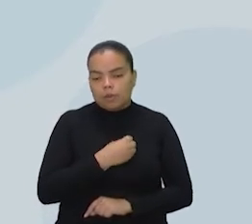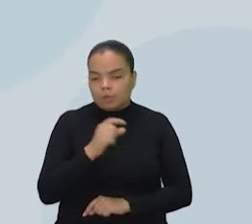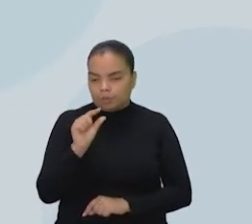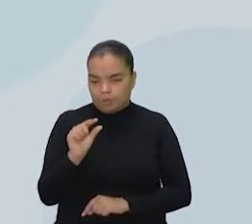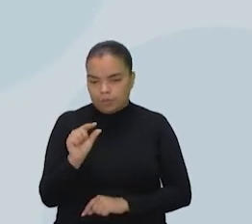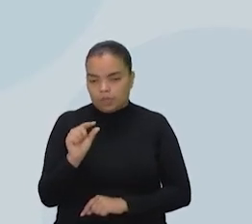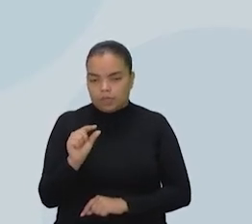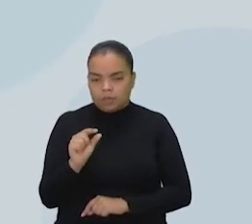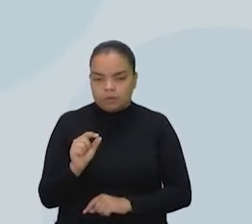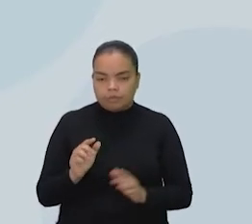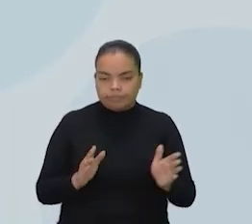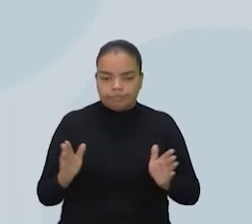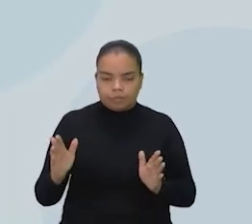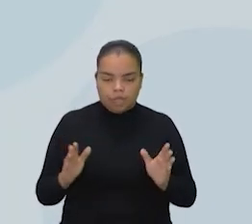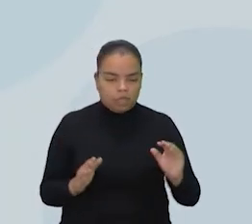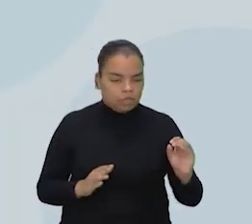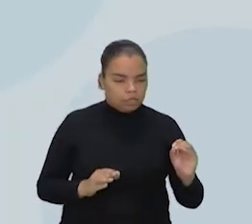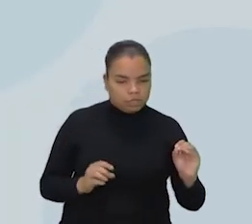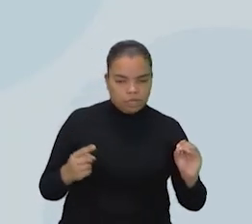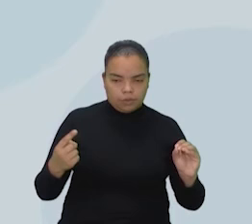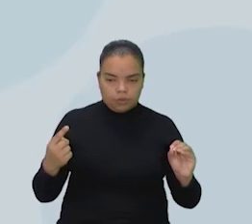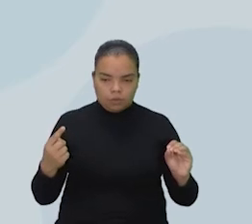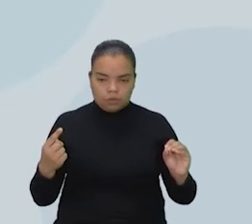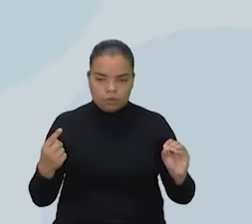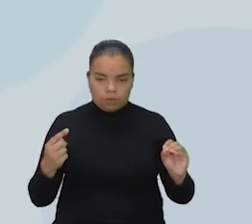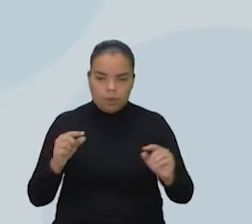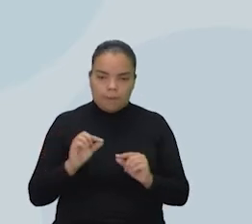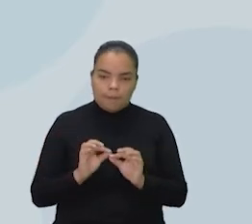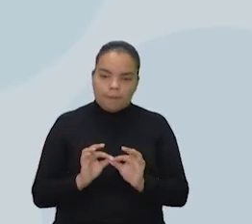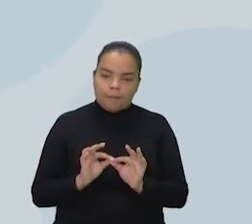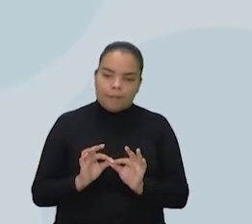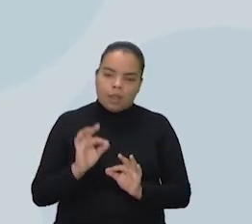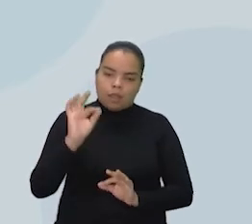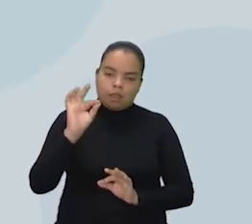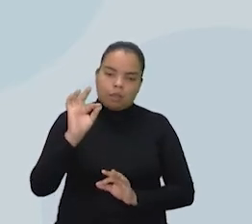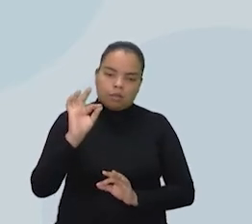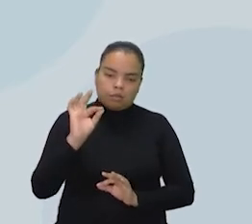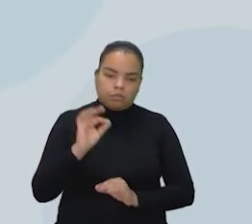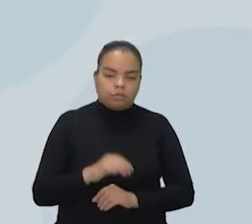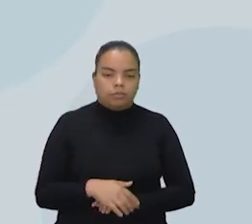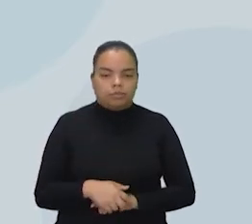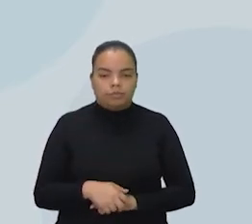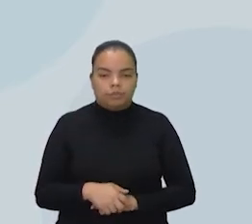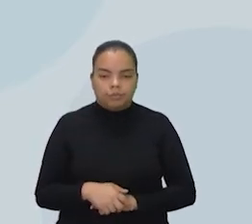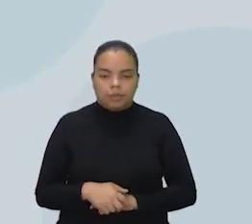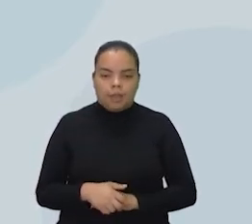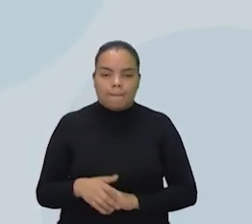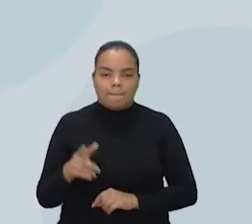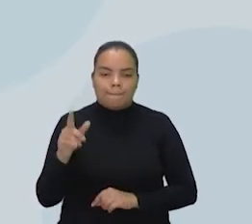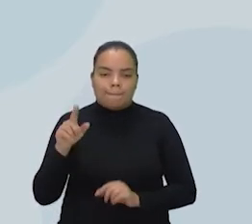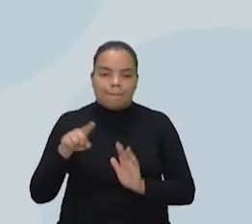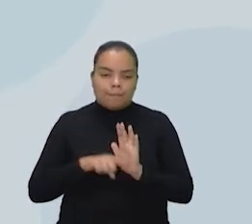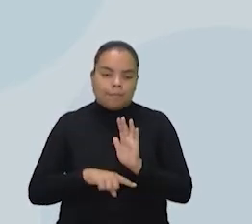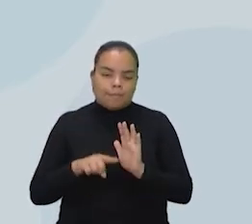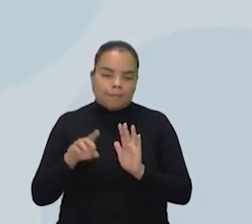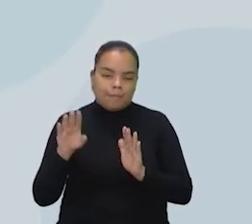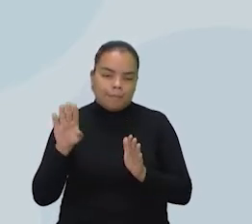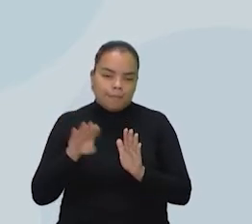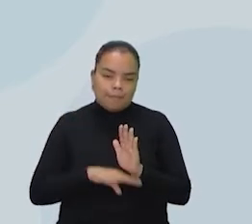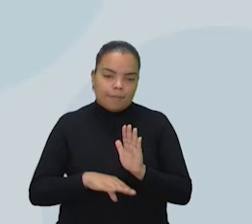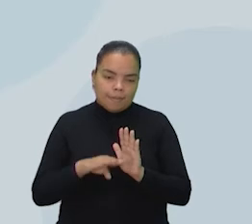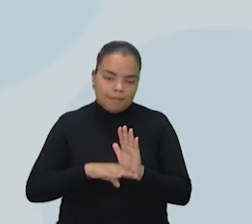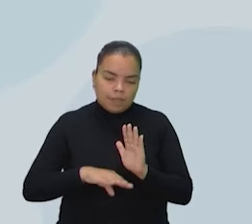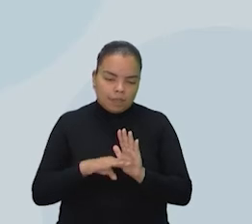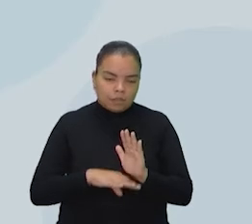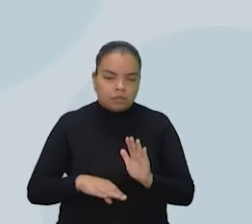vai dar decrescente. Porque quanto maior a altura, menor vai ser a pressão. Então, o que a gente quer? Só ver o gráfico